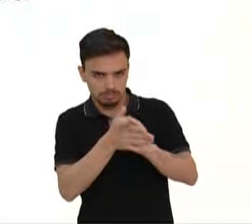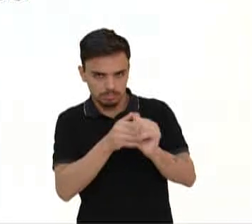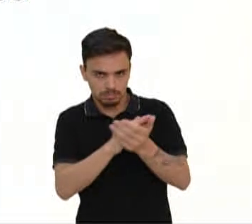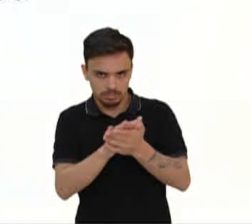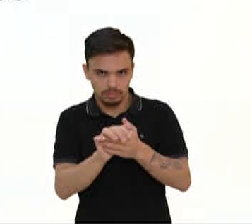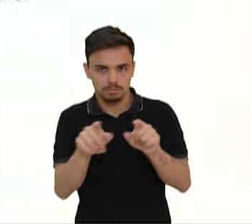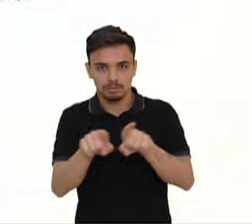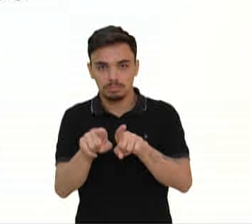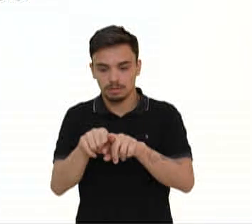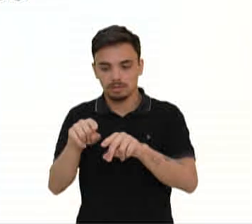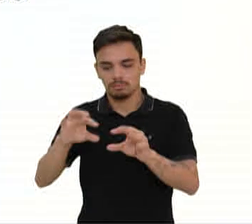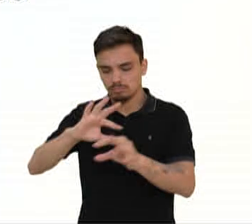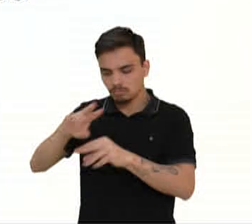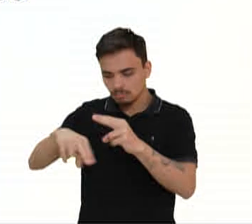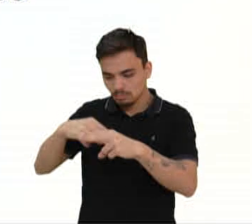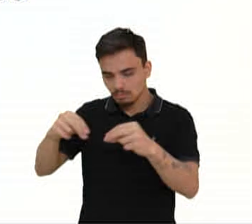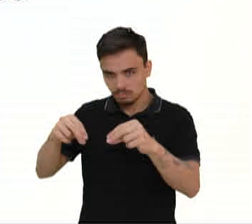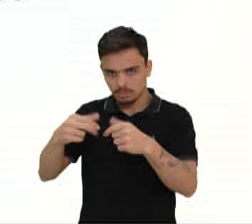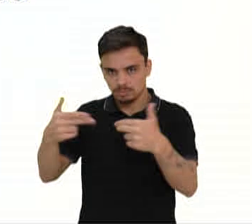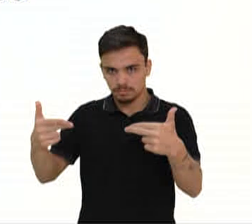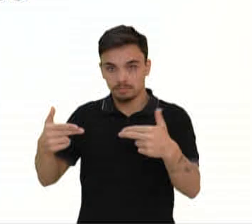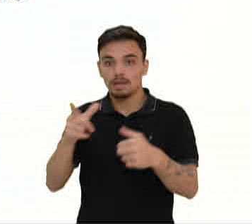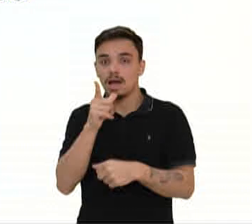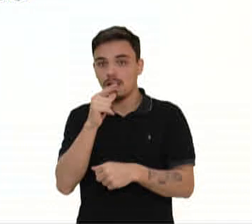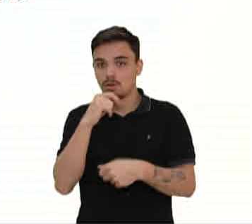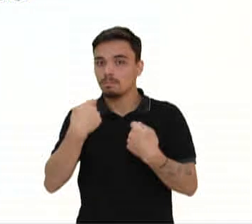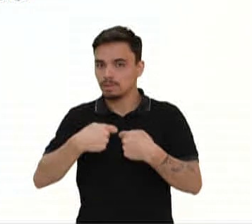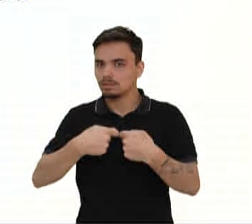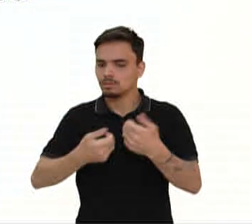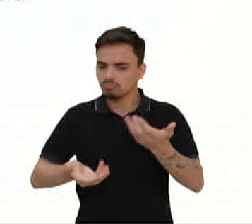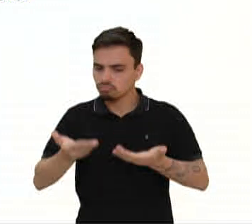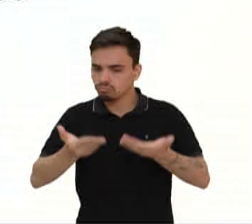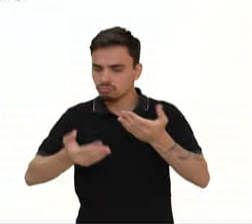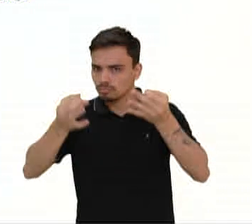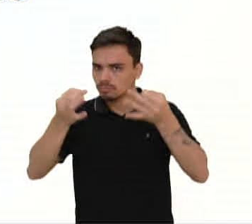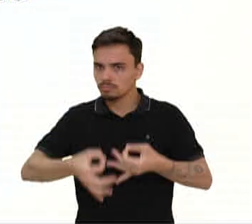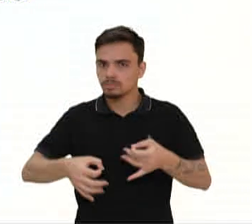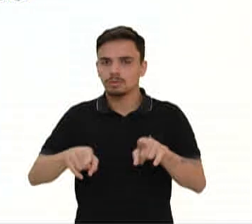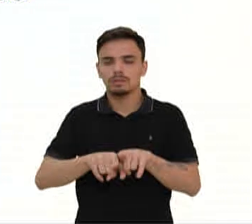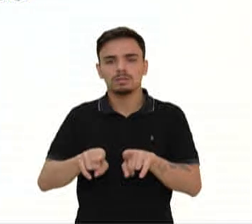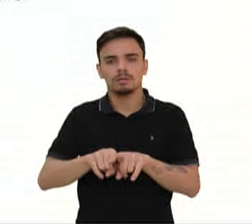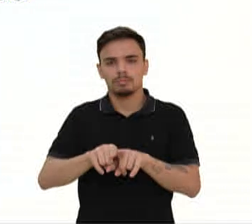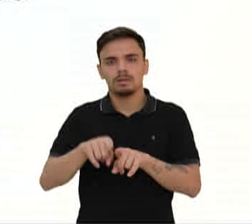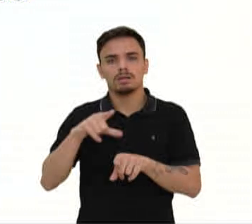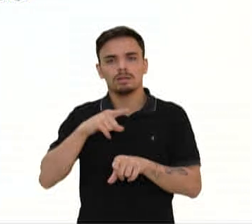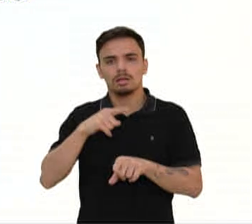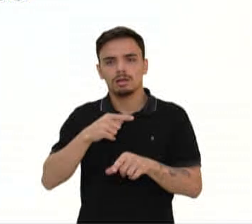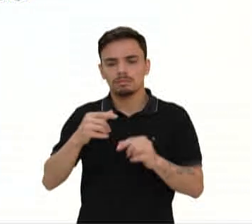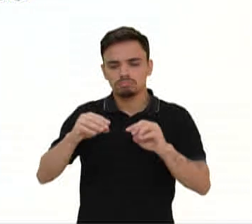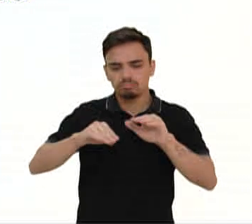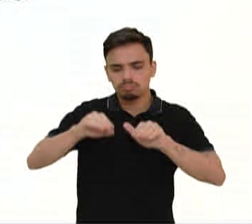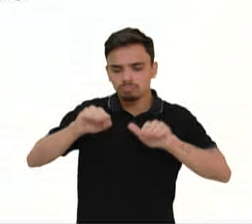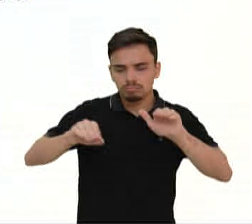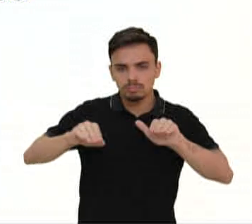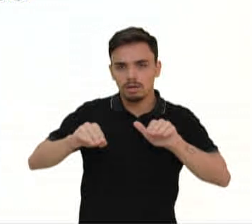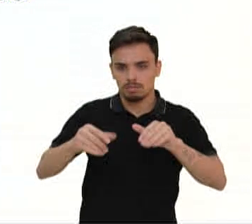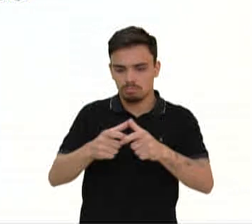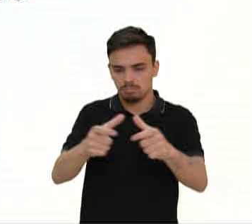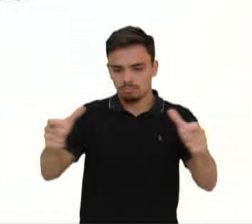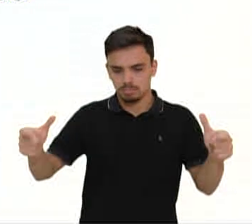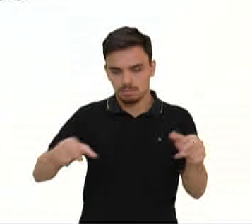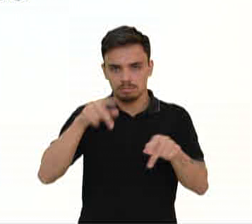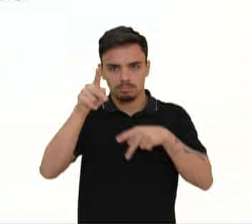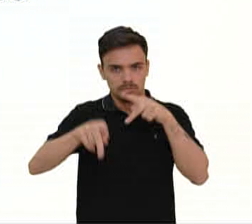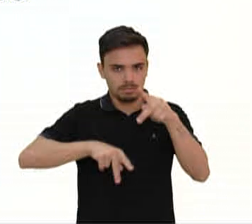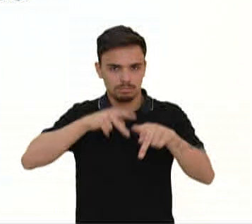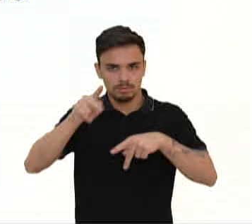O uso da água deve ser bem dosado. Mesmo com as ações de flexibilização, boa parte da população